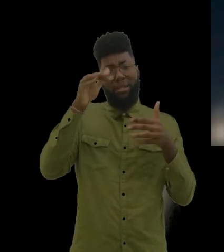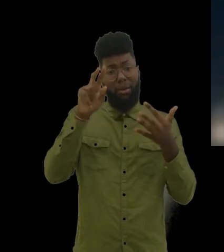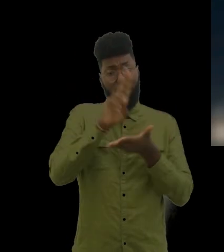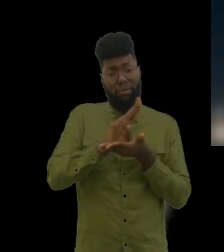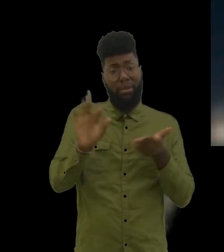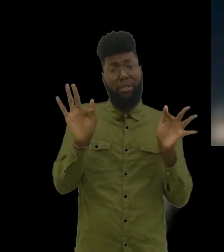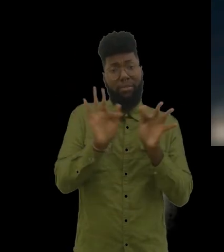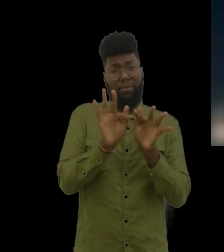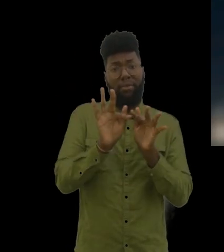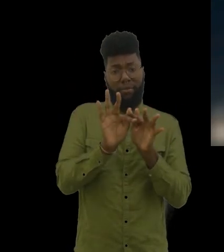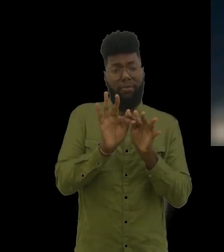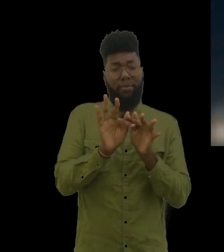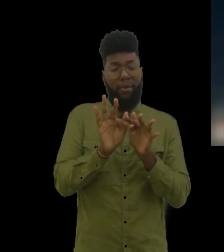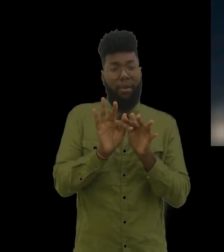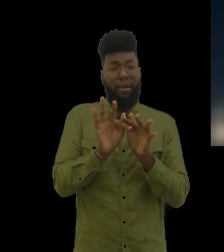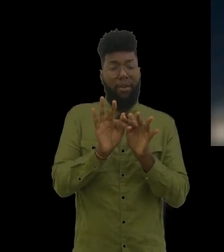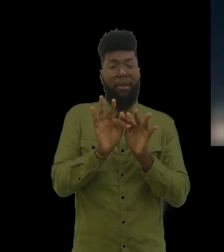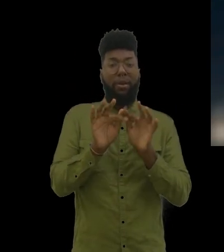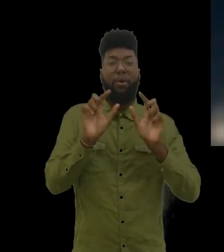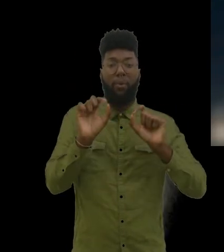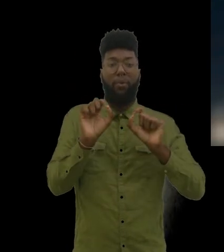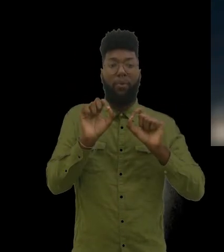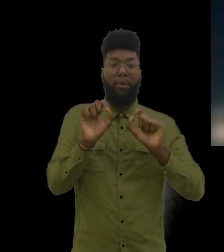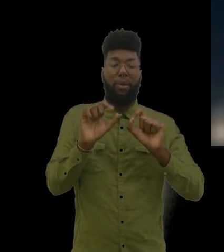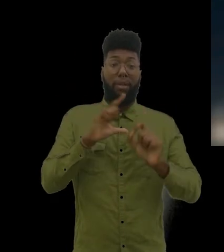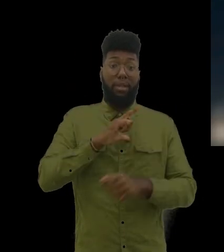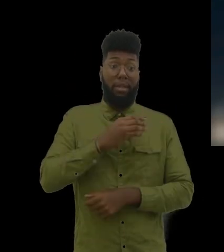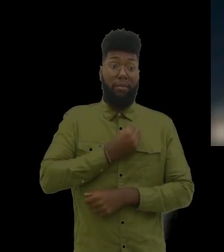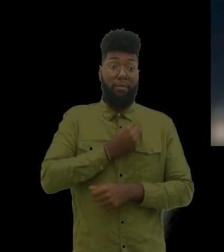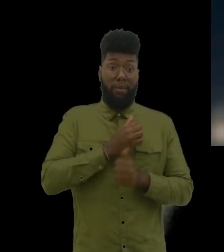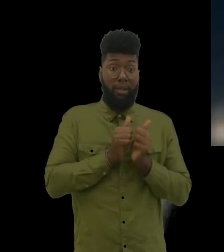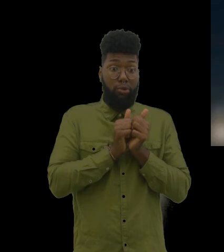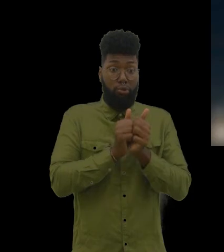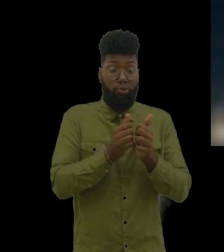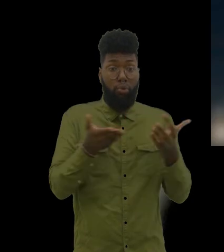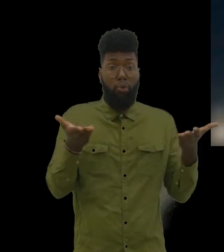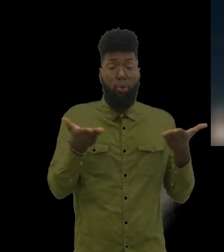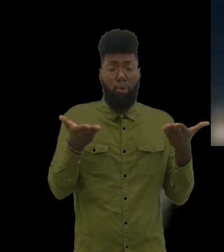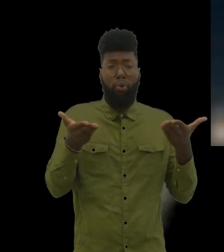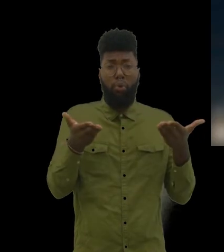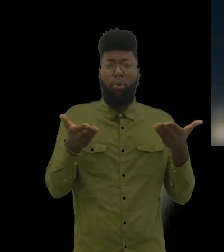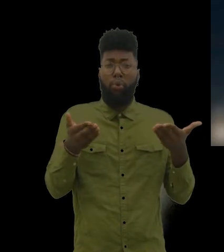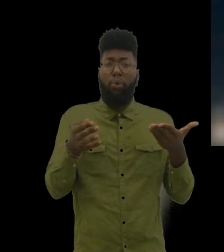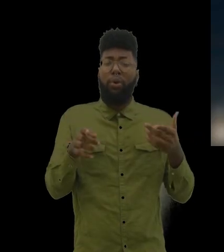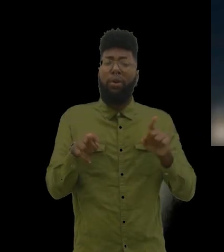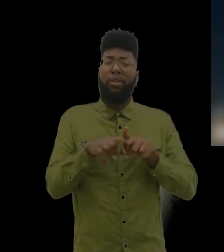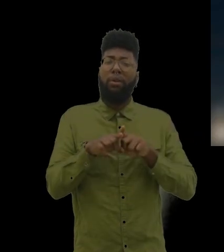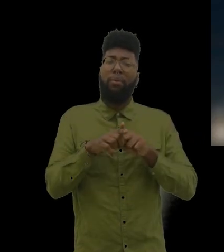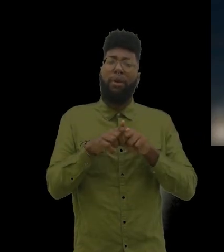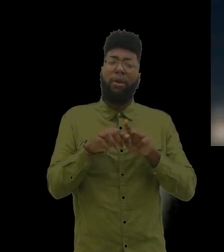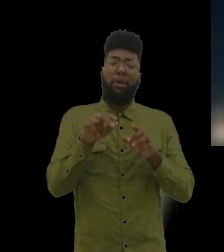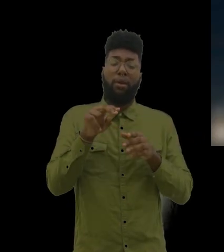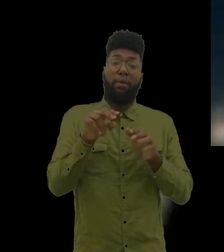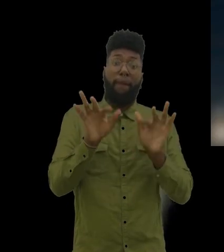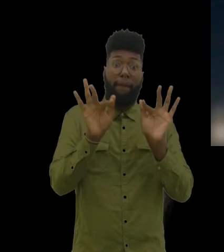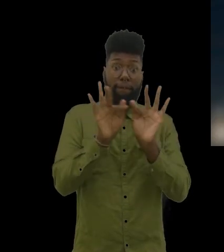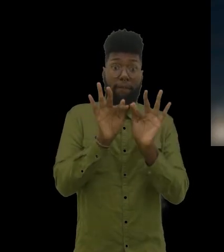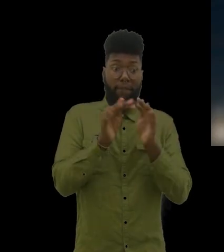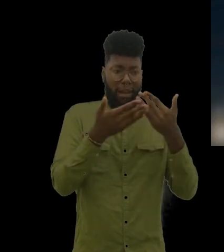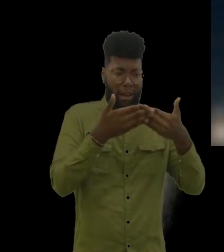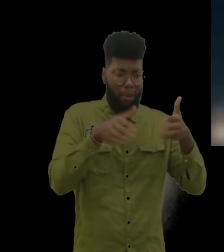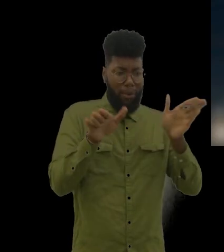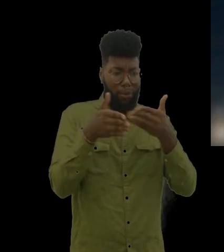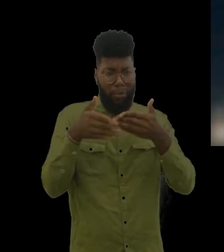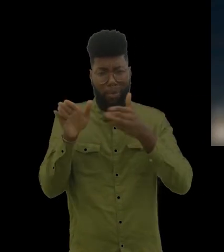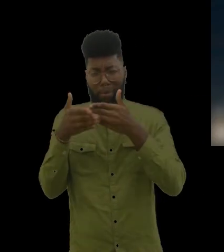por estar com a gente aqui até hoje, né, comigo principalmente, por todas as portas que me foram abertas dentro da